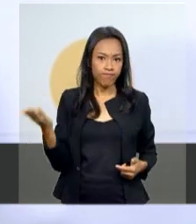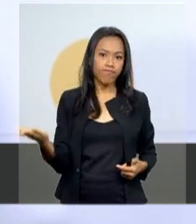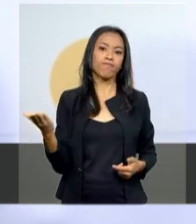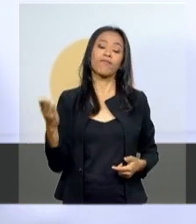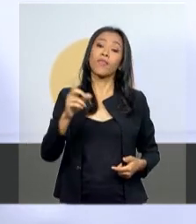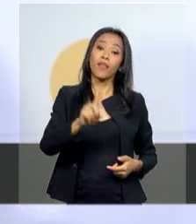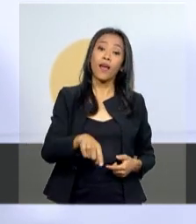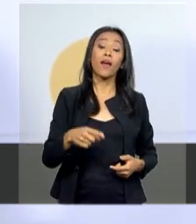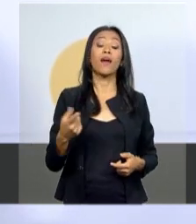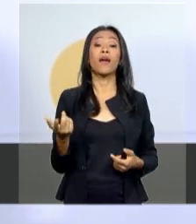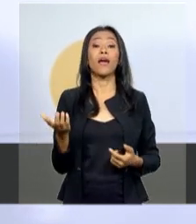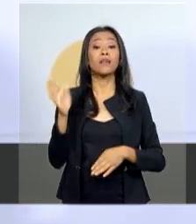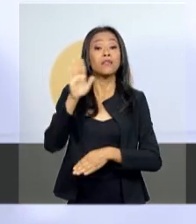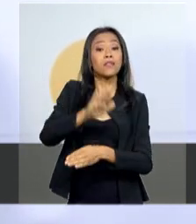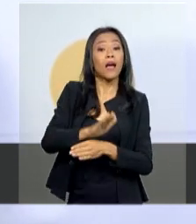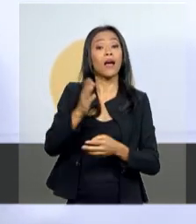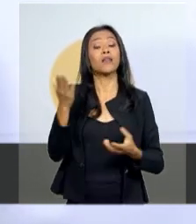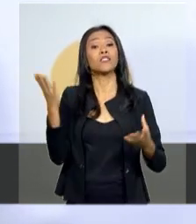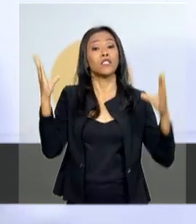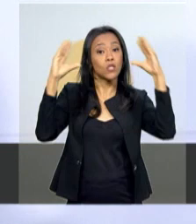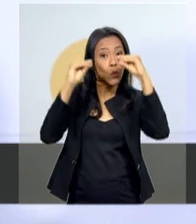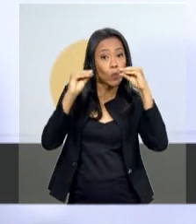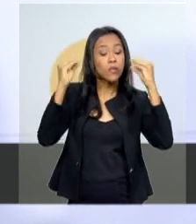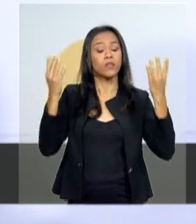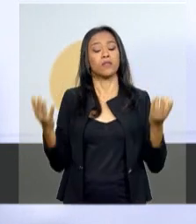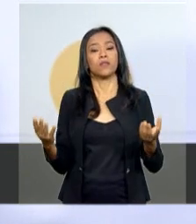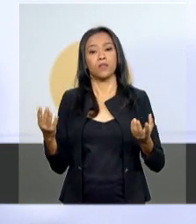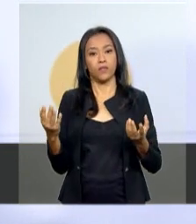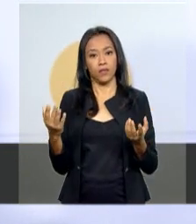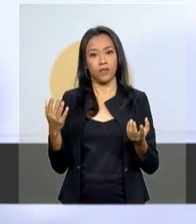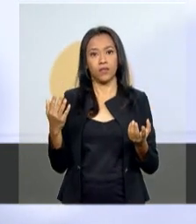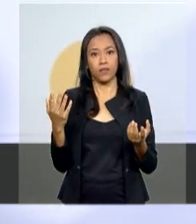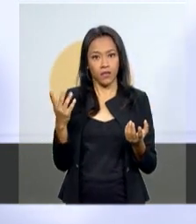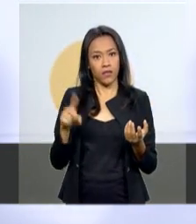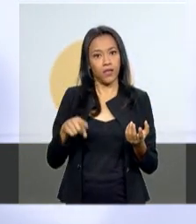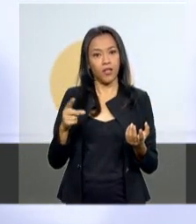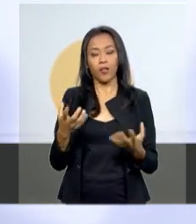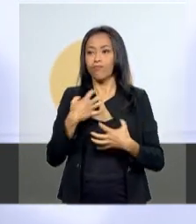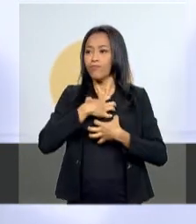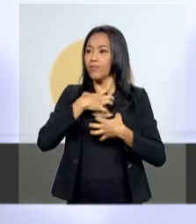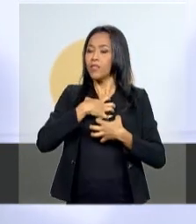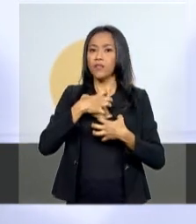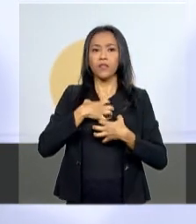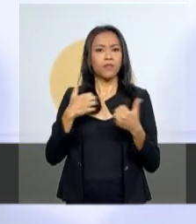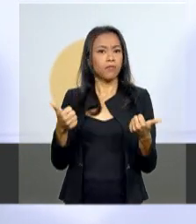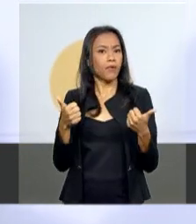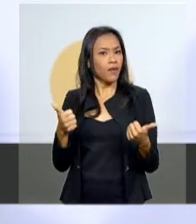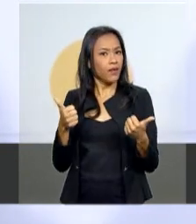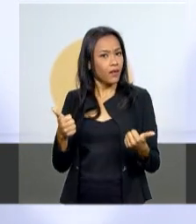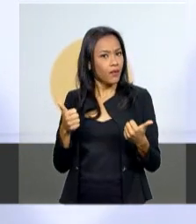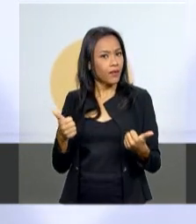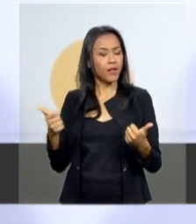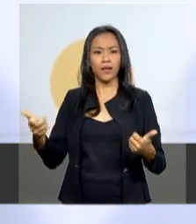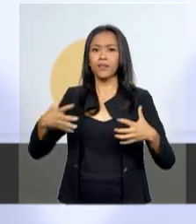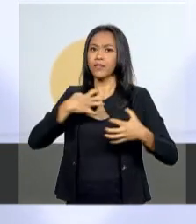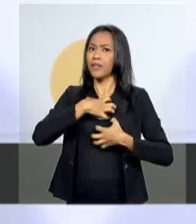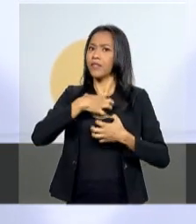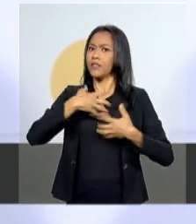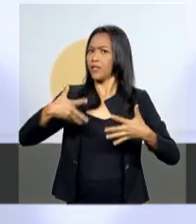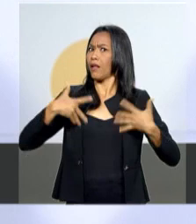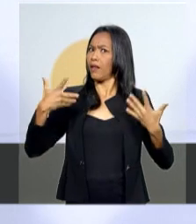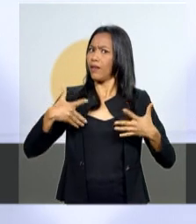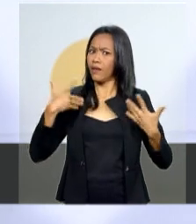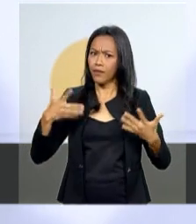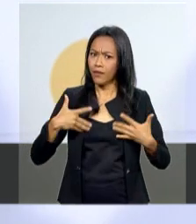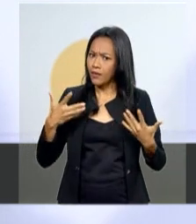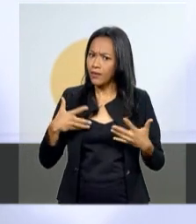assim os momentos as tardes noites mais compensadoras porque eu vejo que ela é fica tomada de uma alegria extraordinária